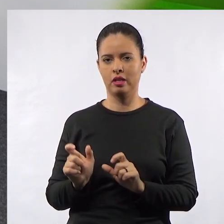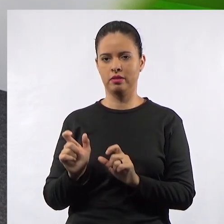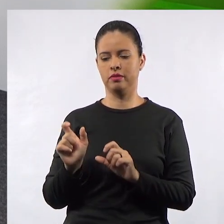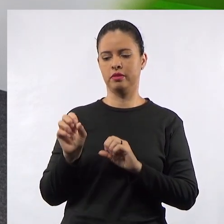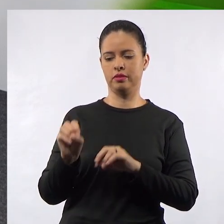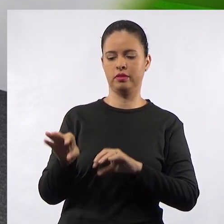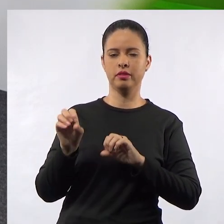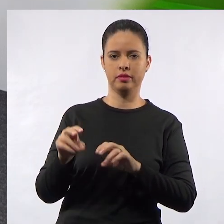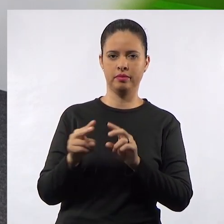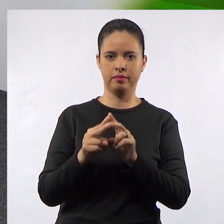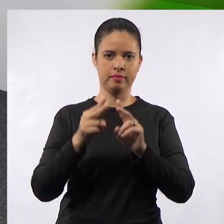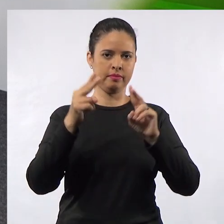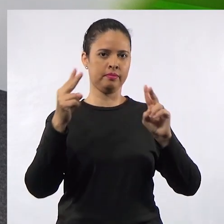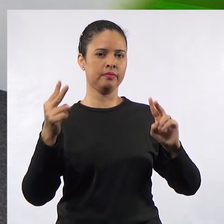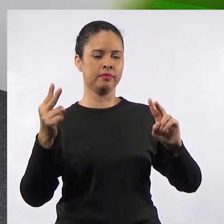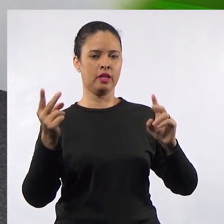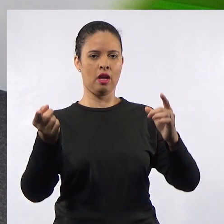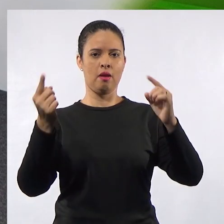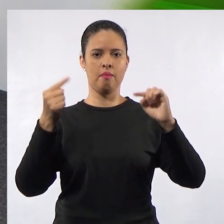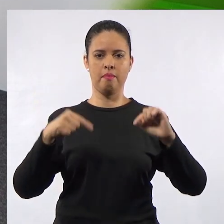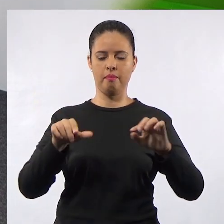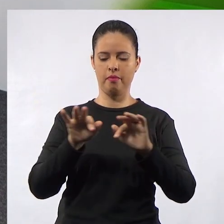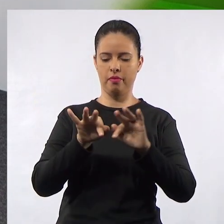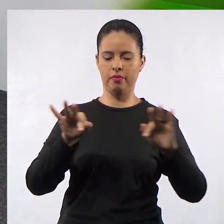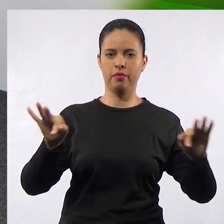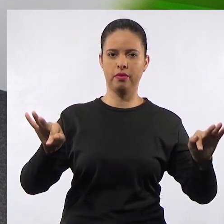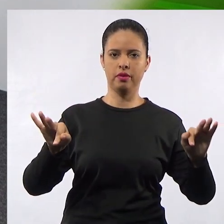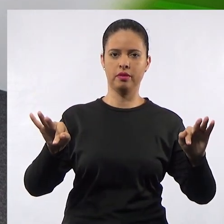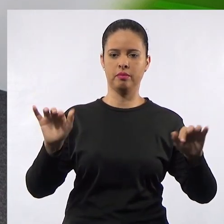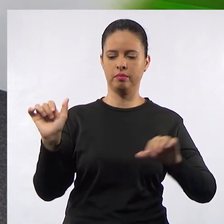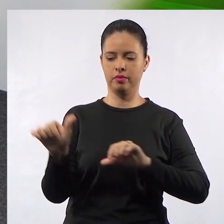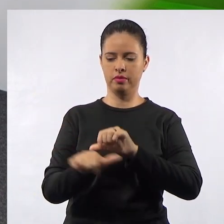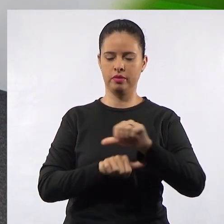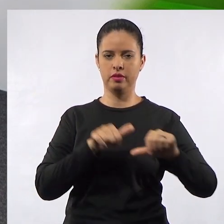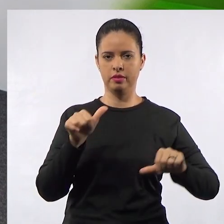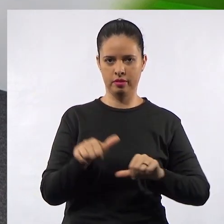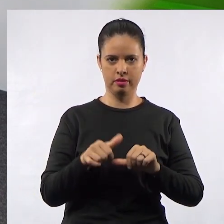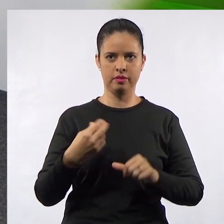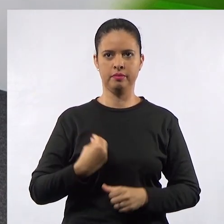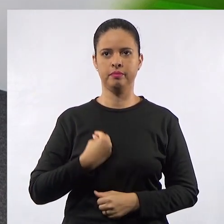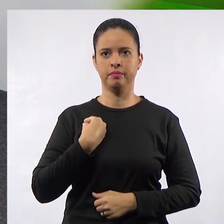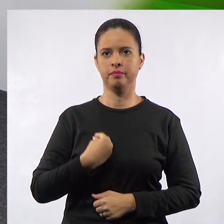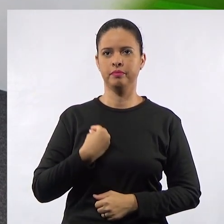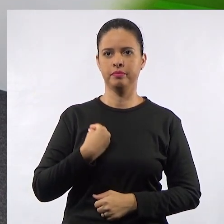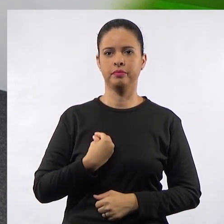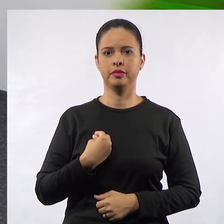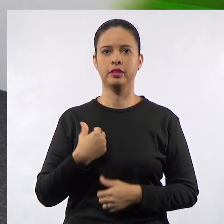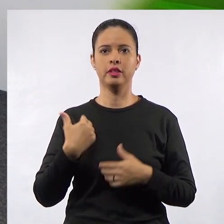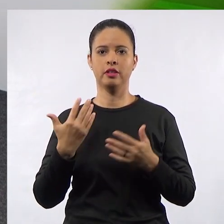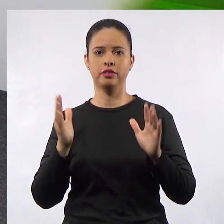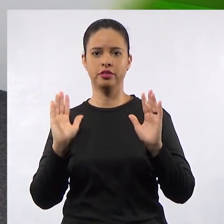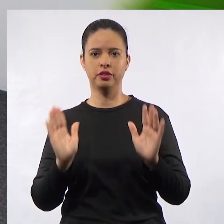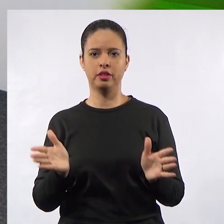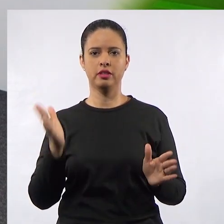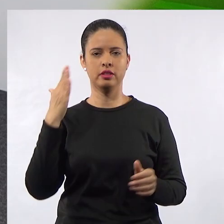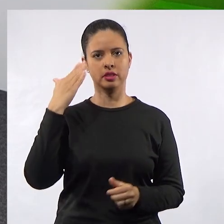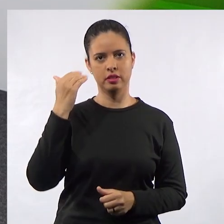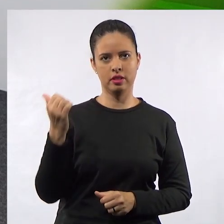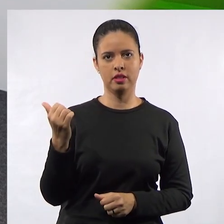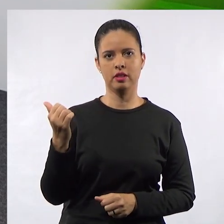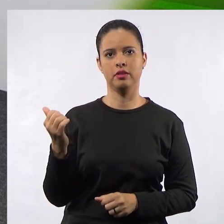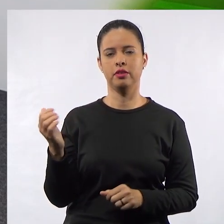educação à distância logo abaixo está escrito mudando a realidade Mas como você já sabe